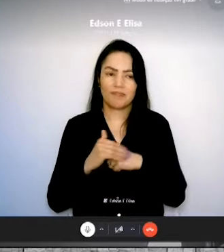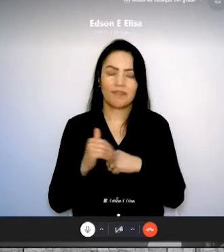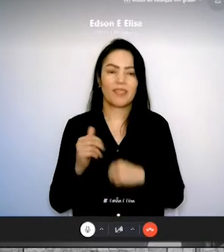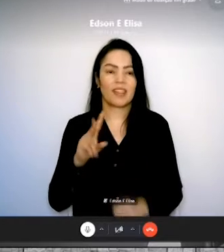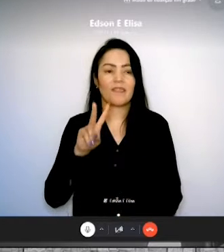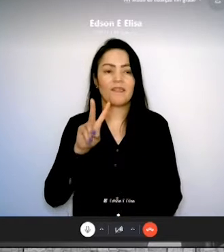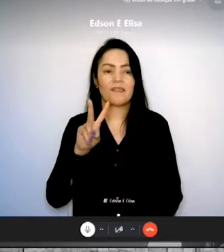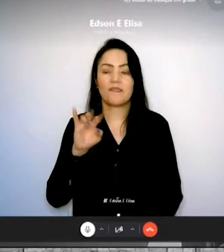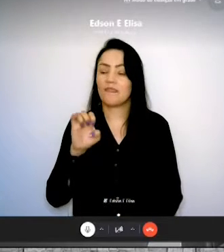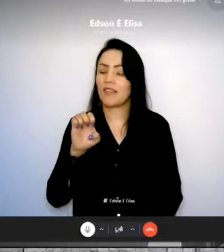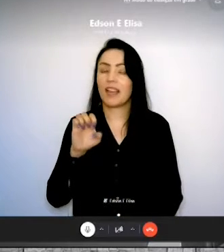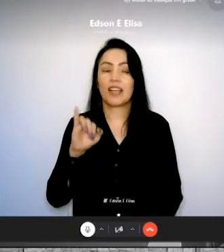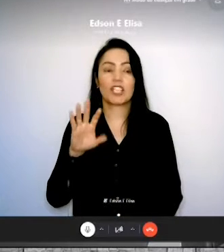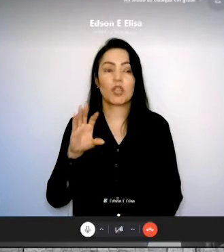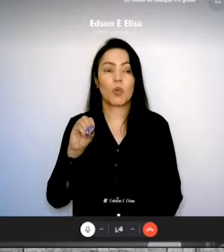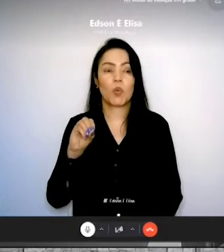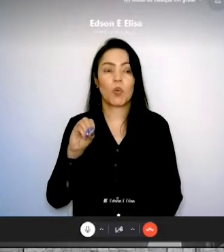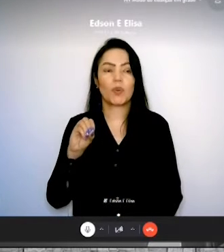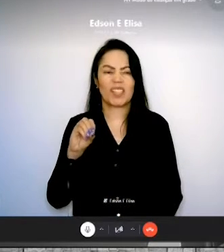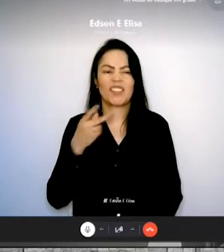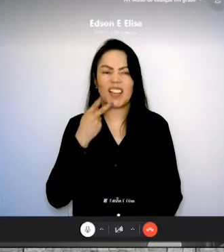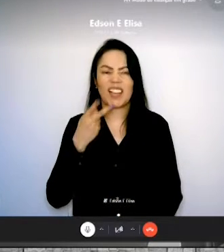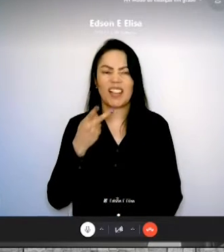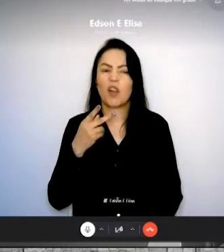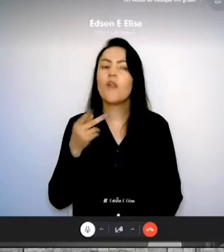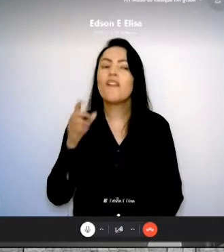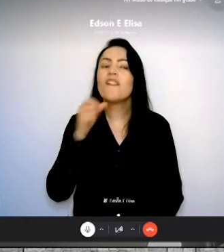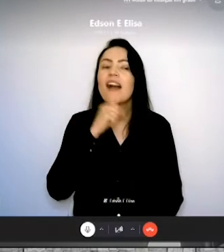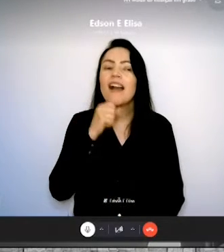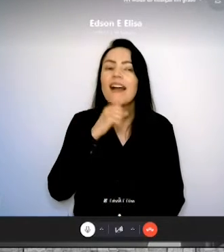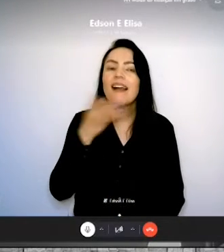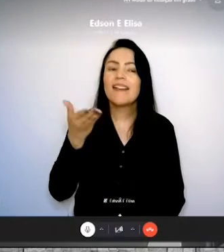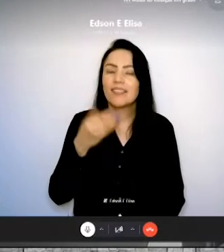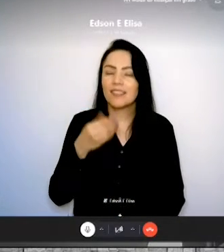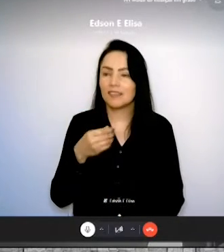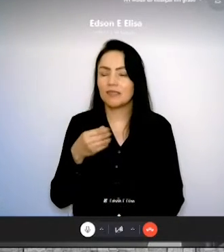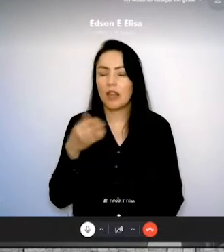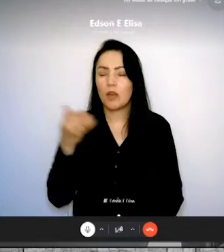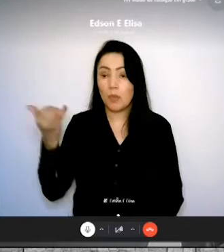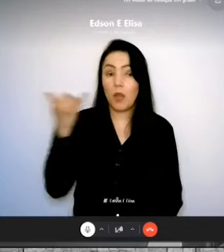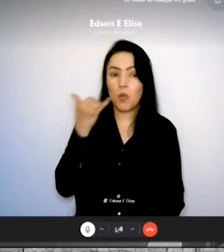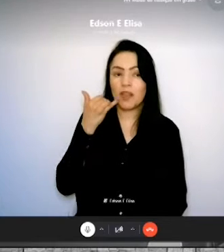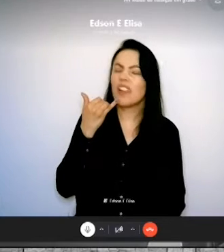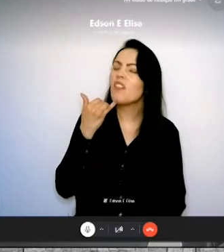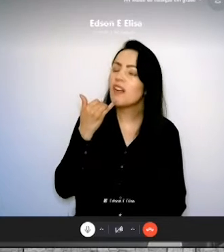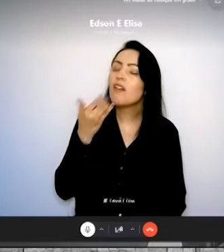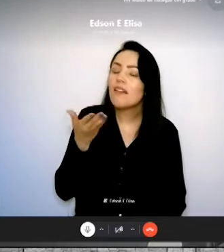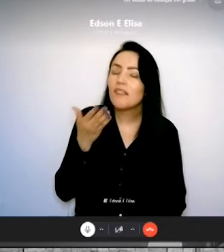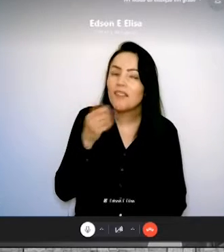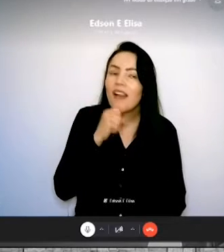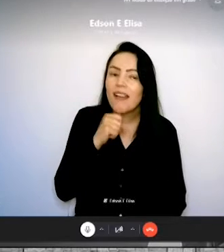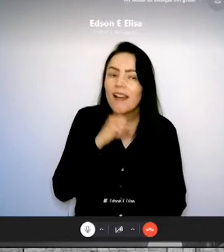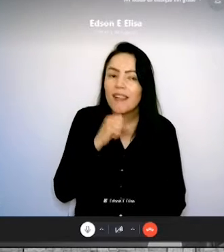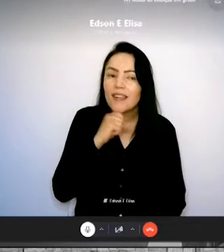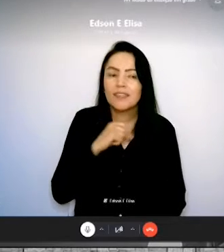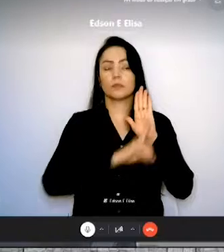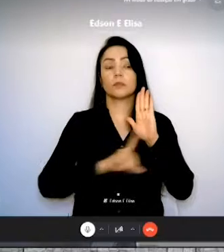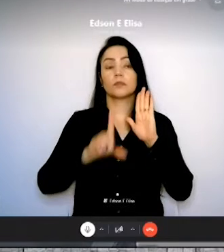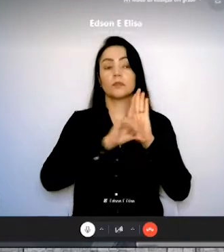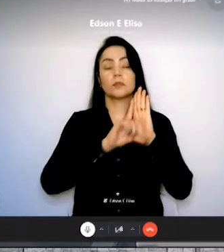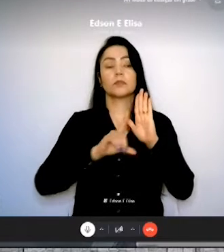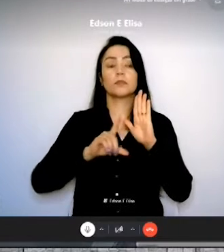legislativa é destinada a pessoas que não nasceram em Botucatu, mas merecem ter sua contribuição à cidade reconhecida.